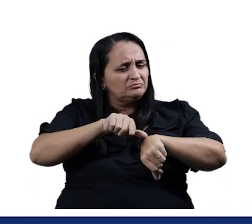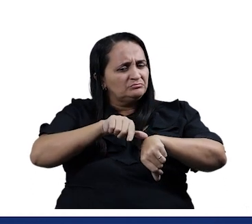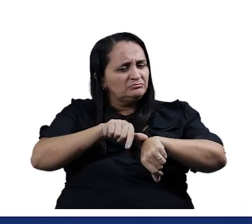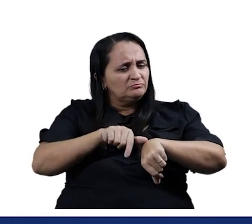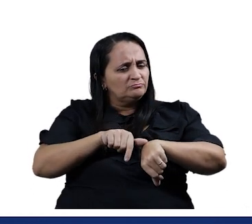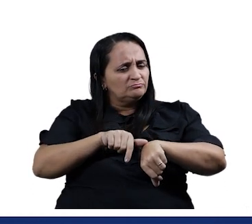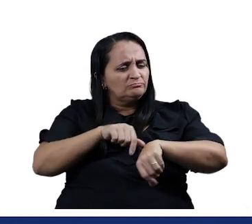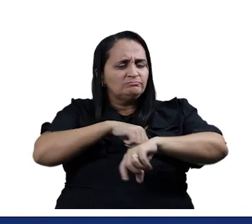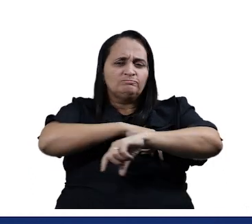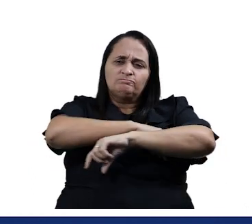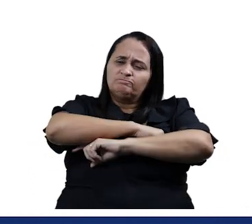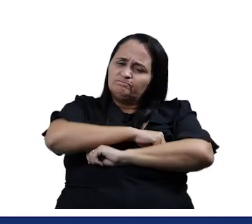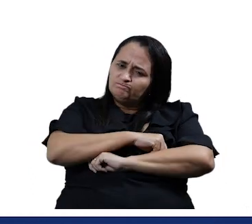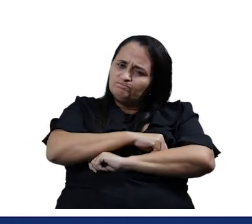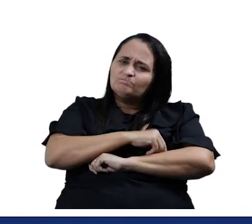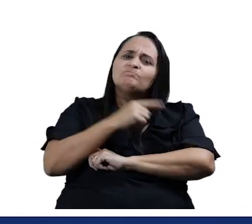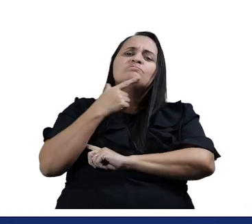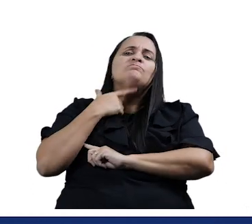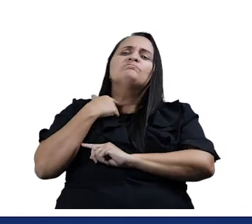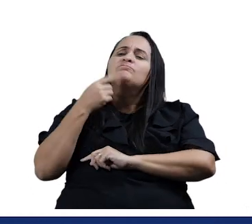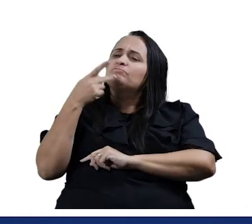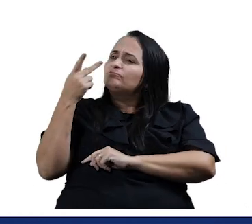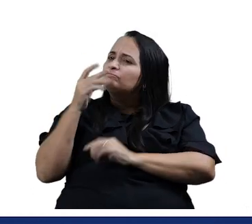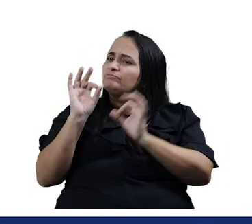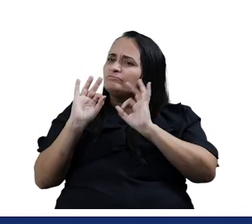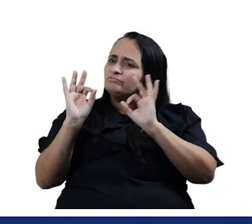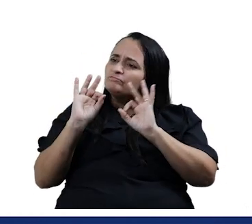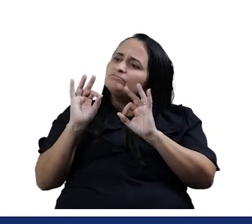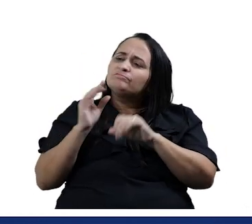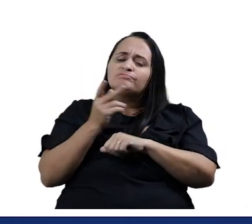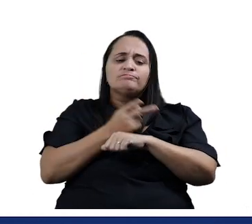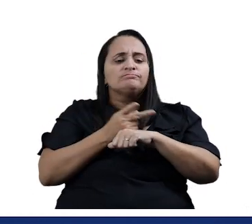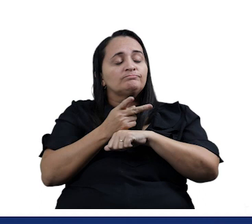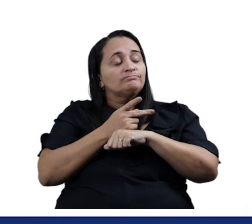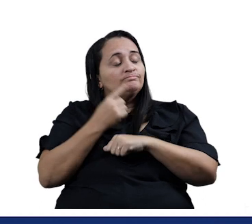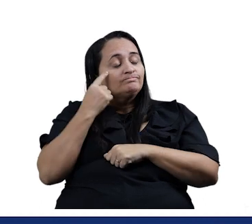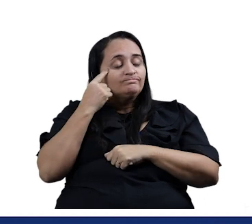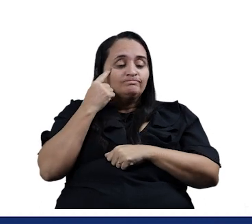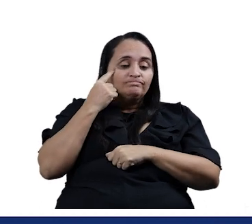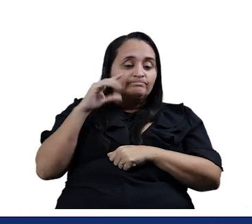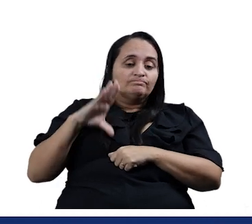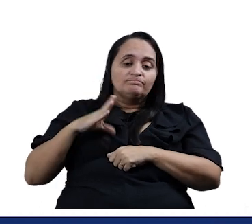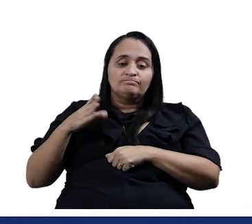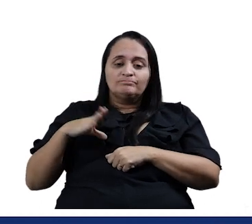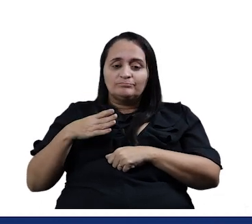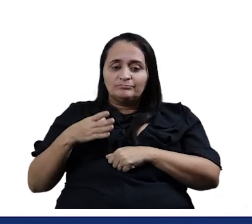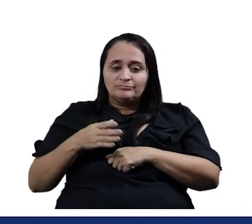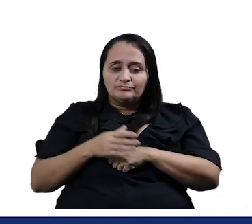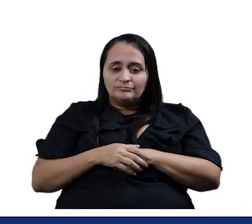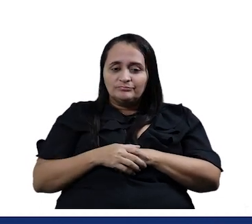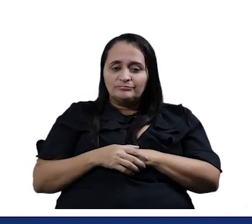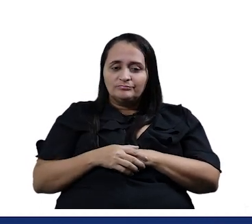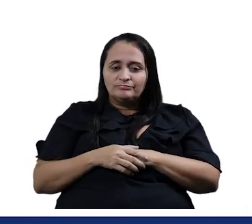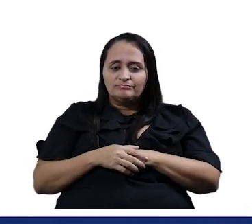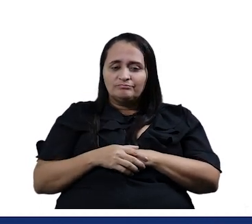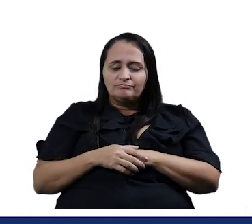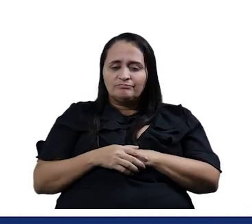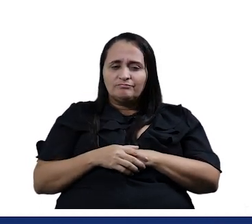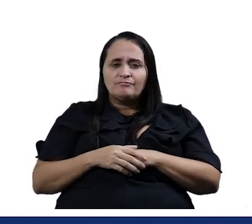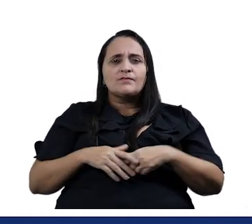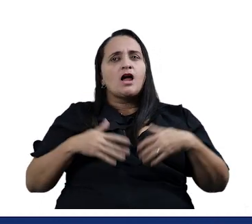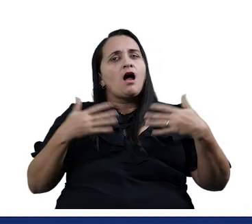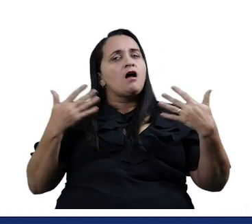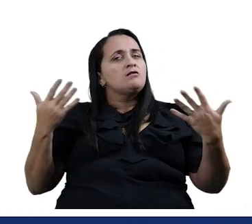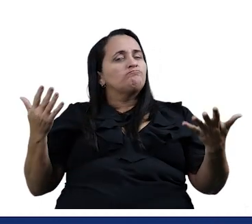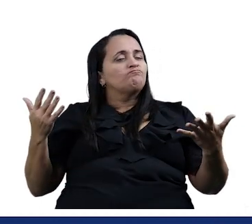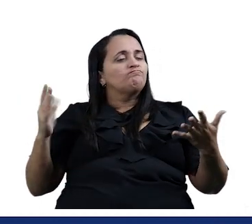que não estava com nenhuma vontade de falar e procurava coragem entre as coisas. Aí, afinal,